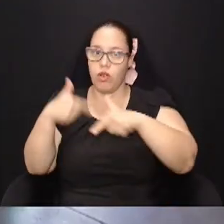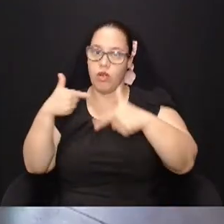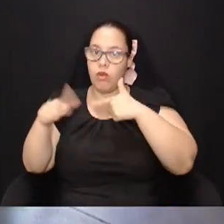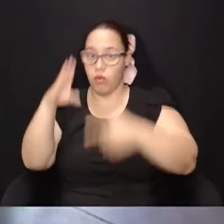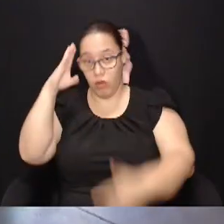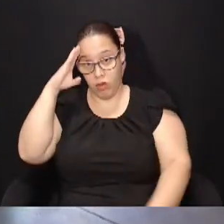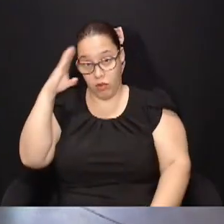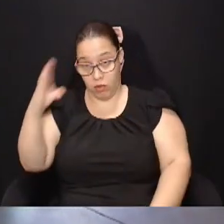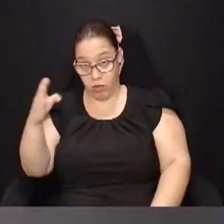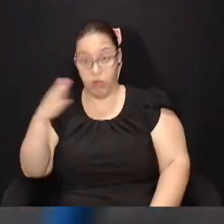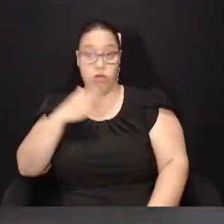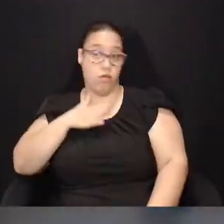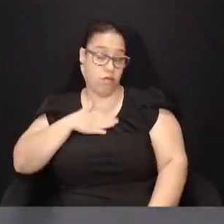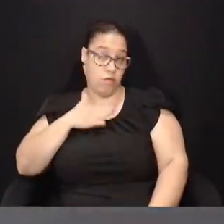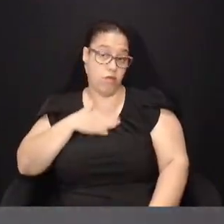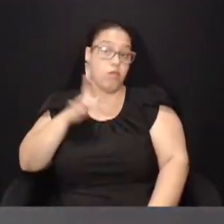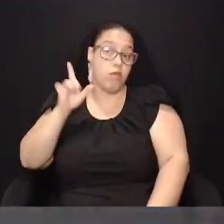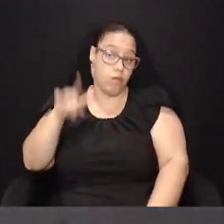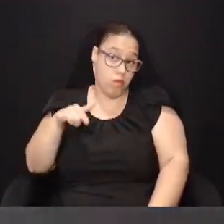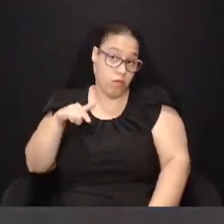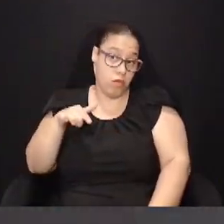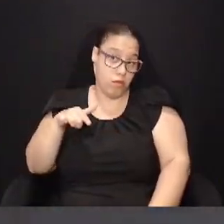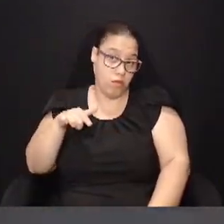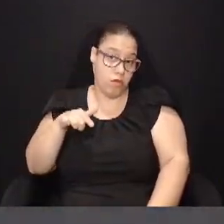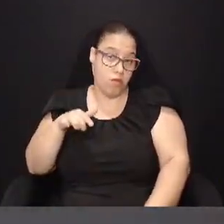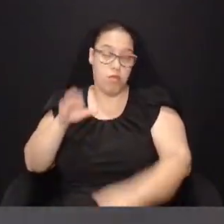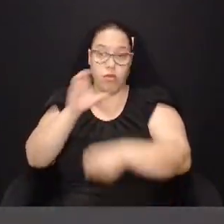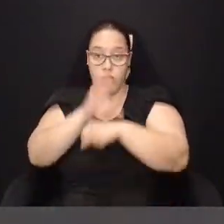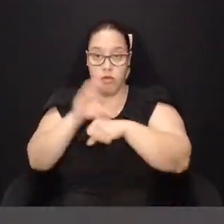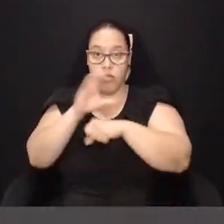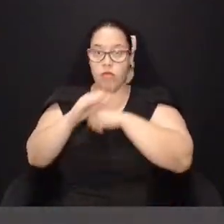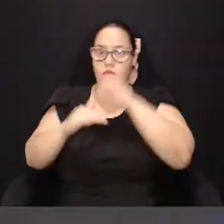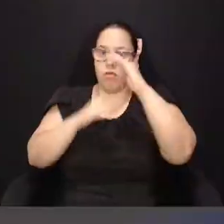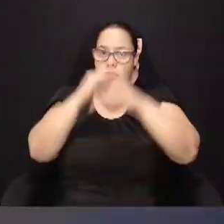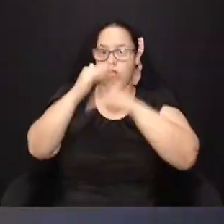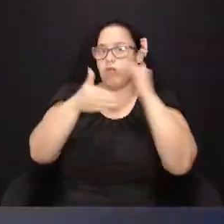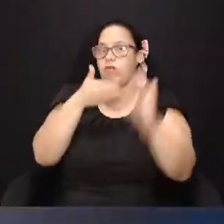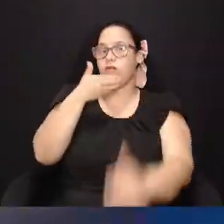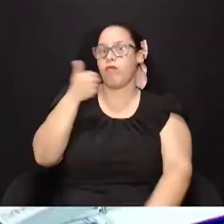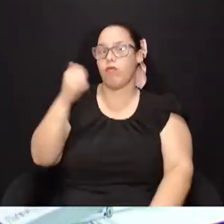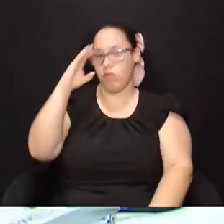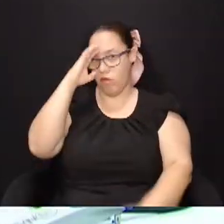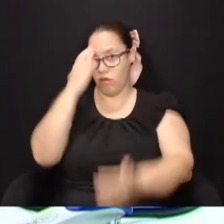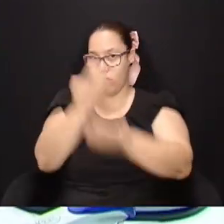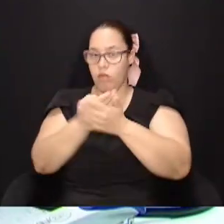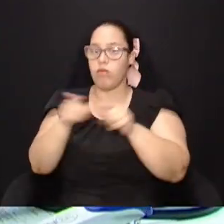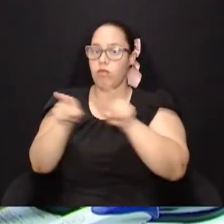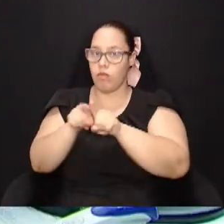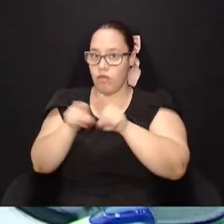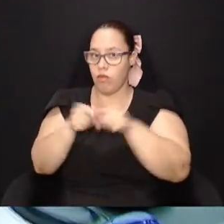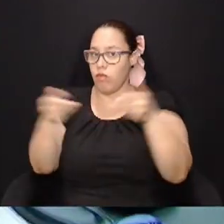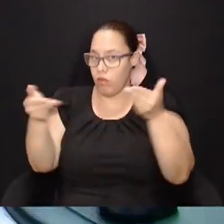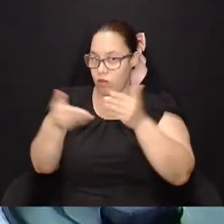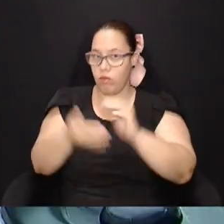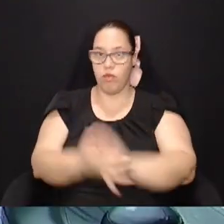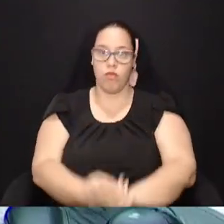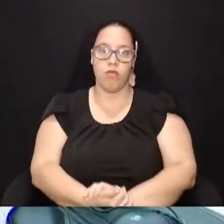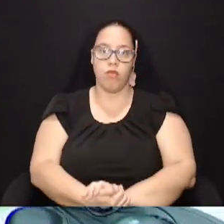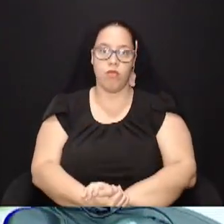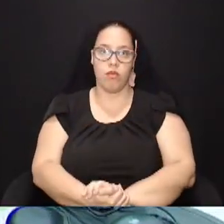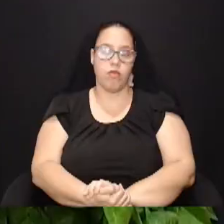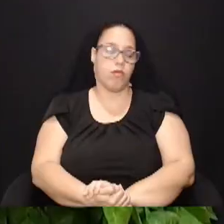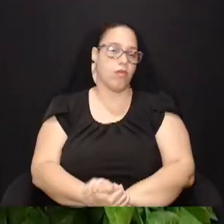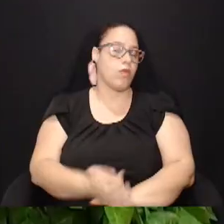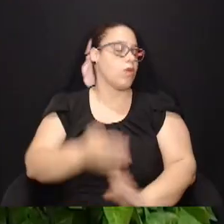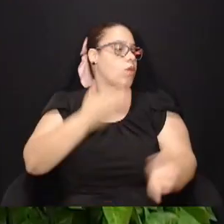foi assim. Com o curso eu consegui me desenvolver muito melhor e eu creio que ela também agora. E no caso, a gente estava conversando aqui, sua